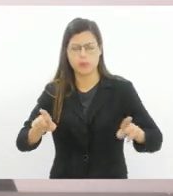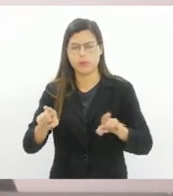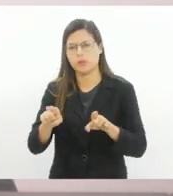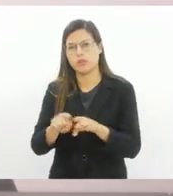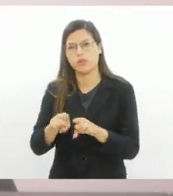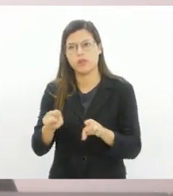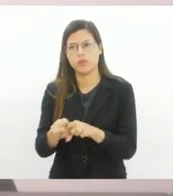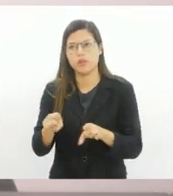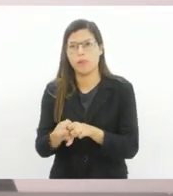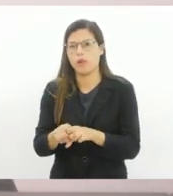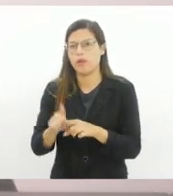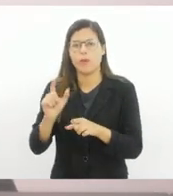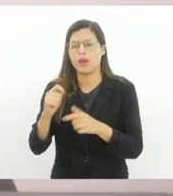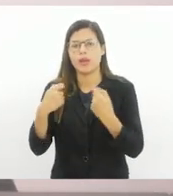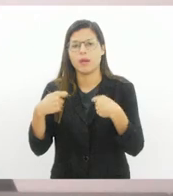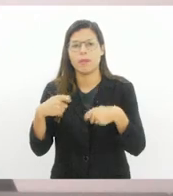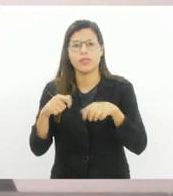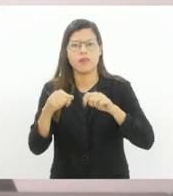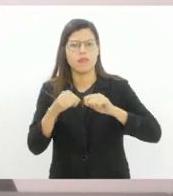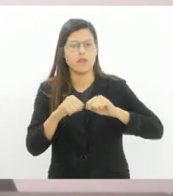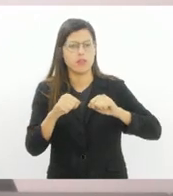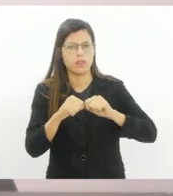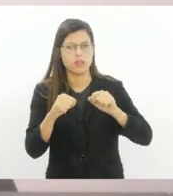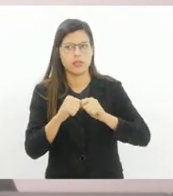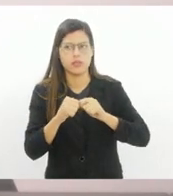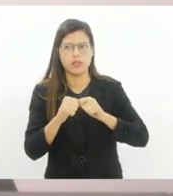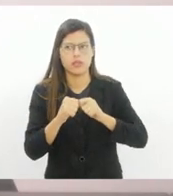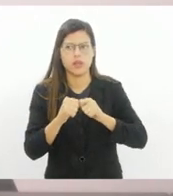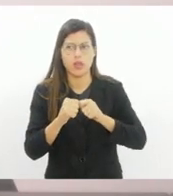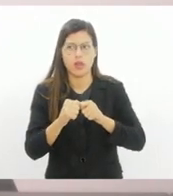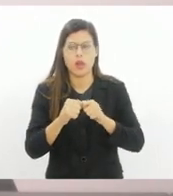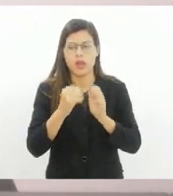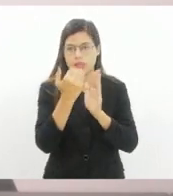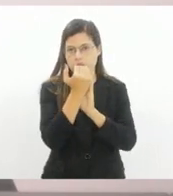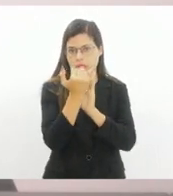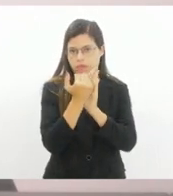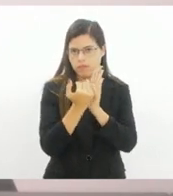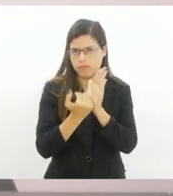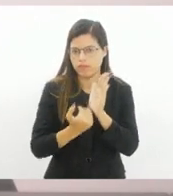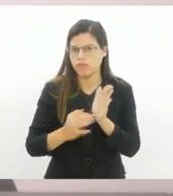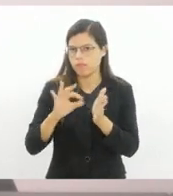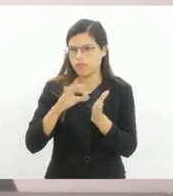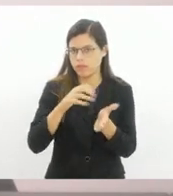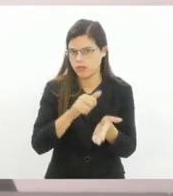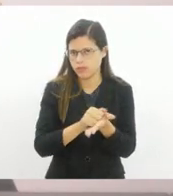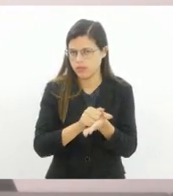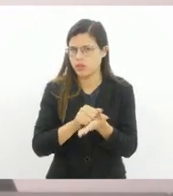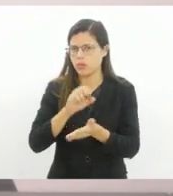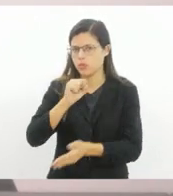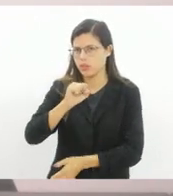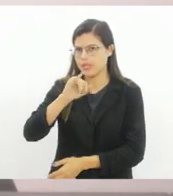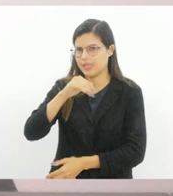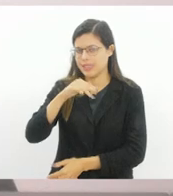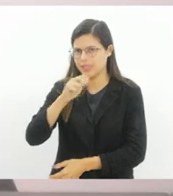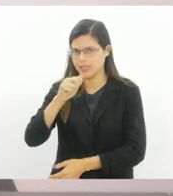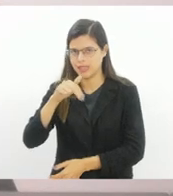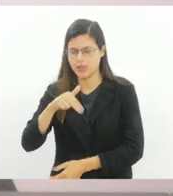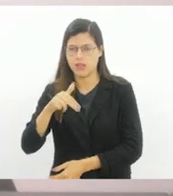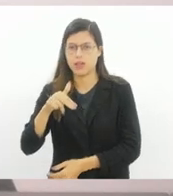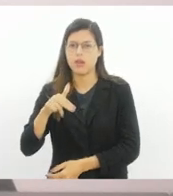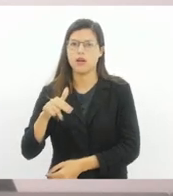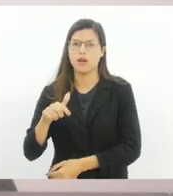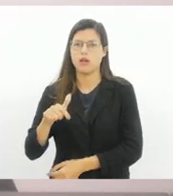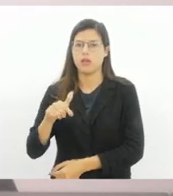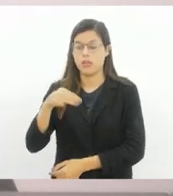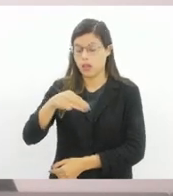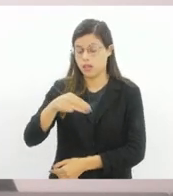preenchimento necessário e correto da ficha de notificação de violência do SINAM, que funciona como